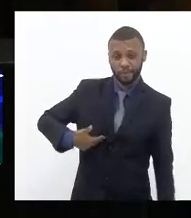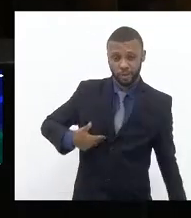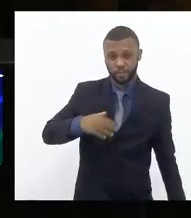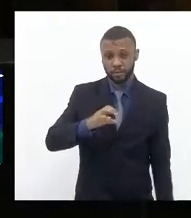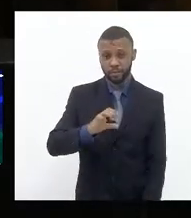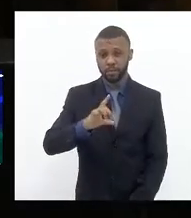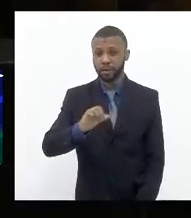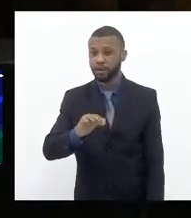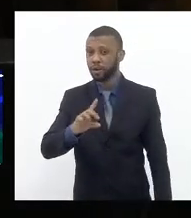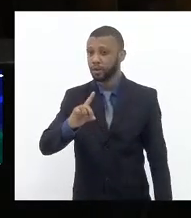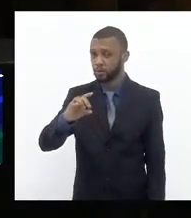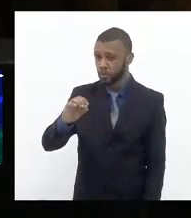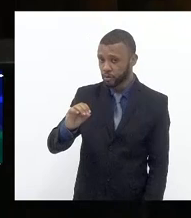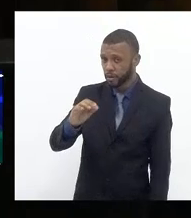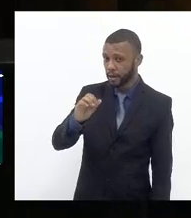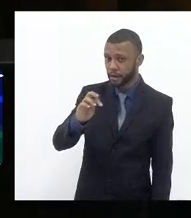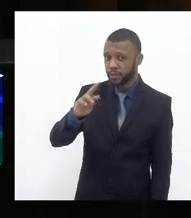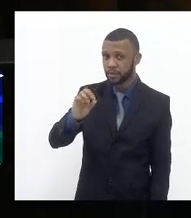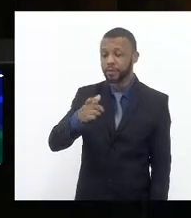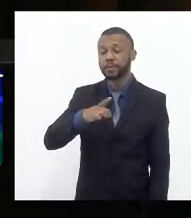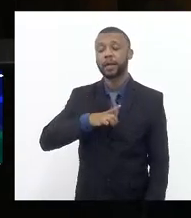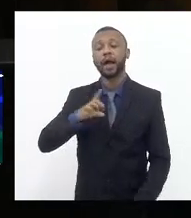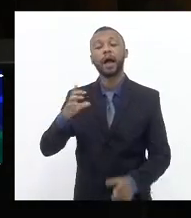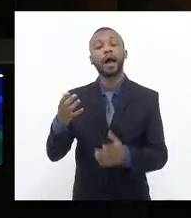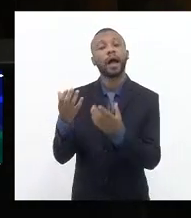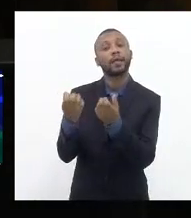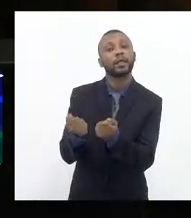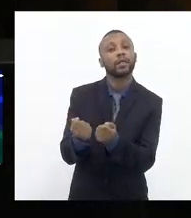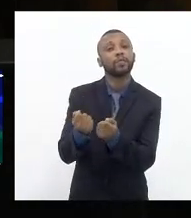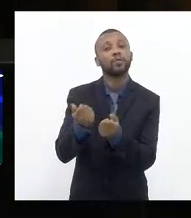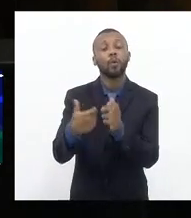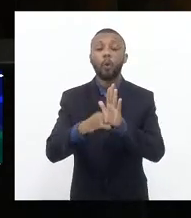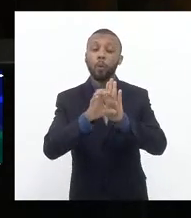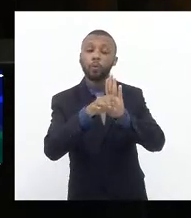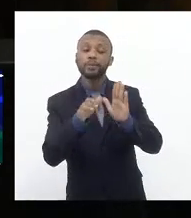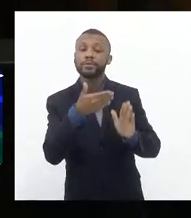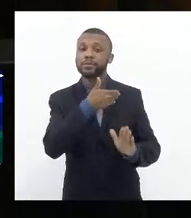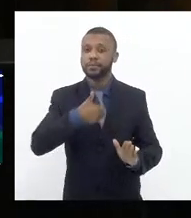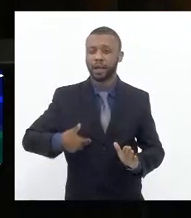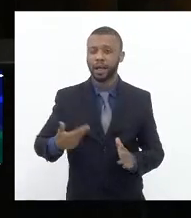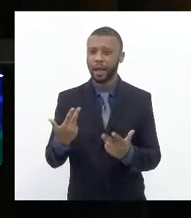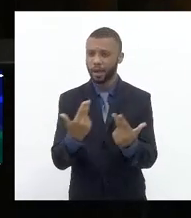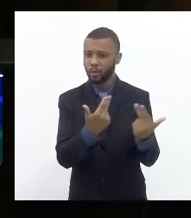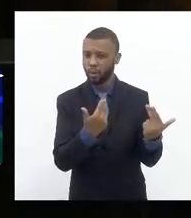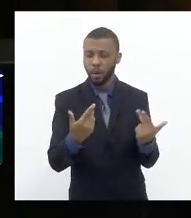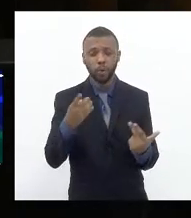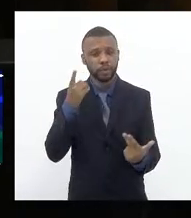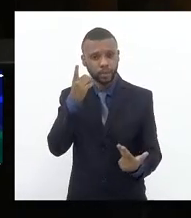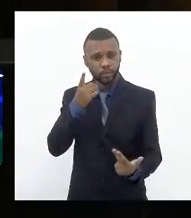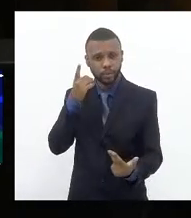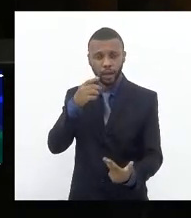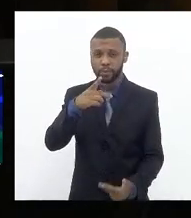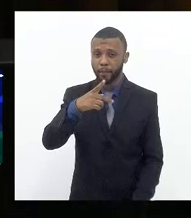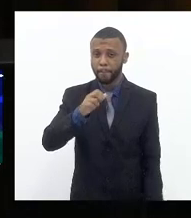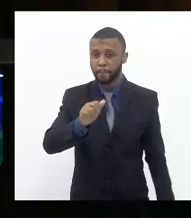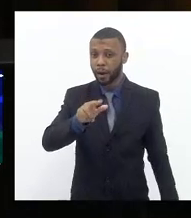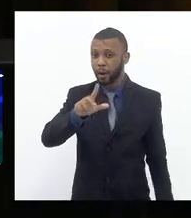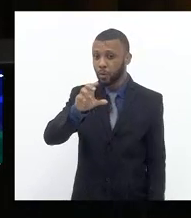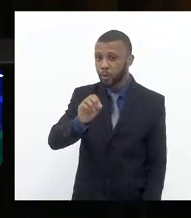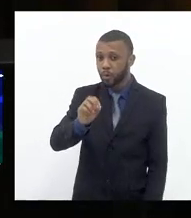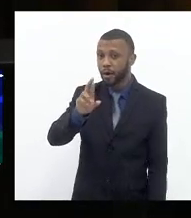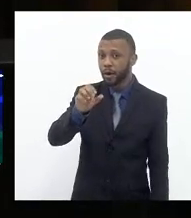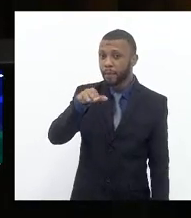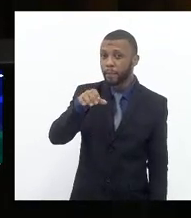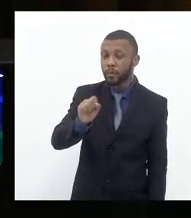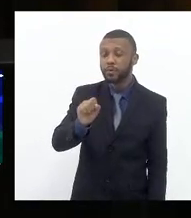associando, né, a uma concepção de Estado, que é como gosta de dizer o deputado Paulo Ramos, nosso querido amigo, não é